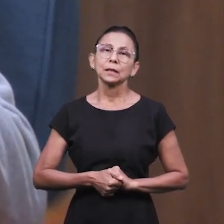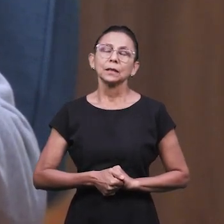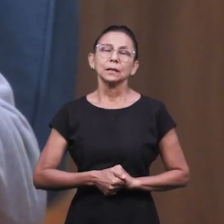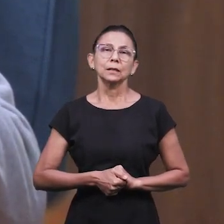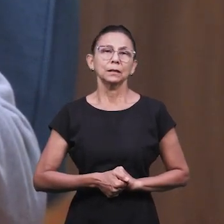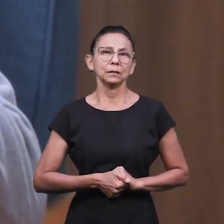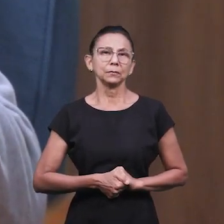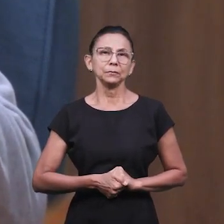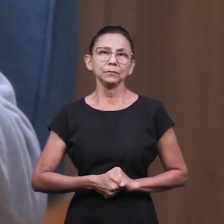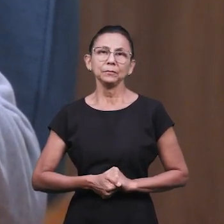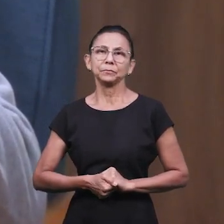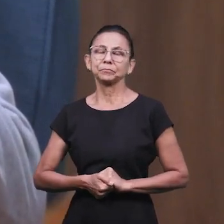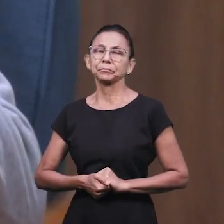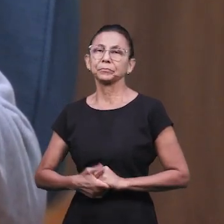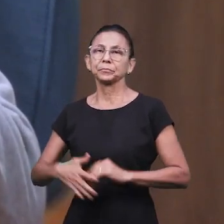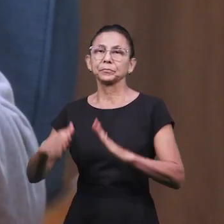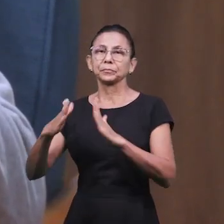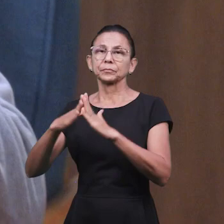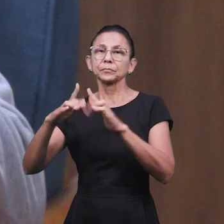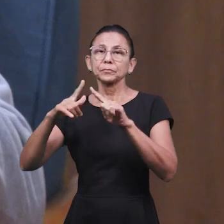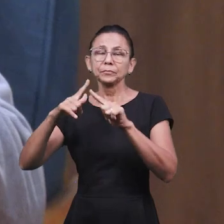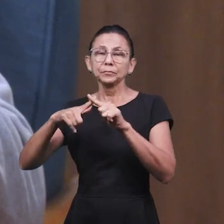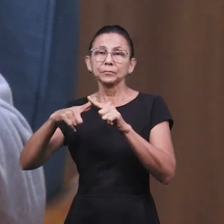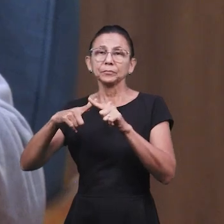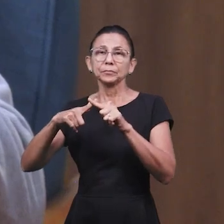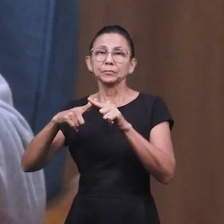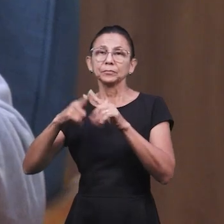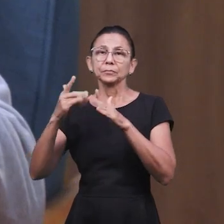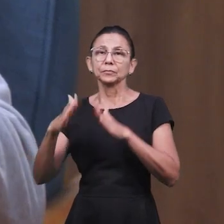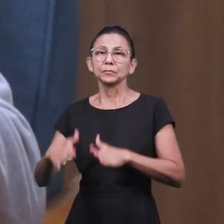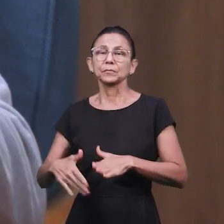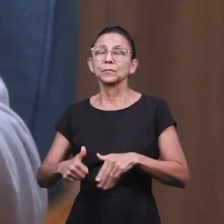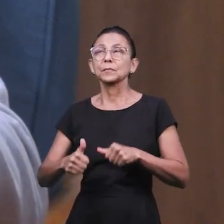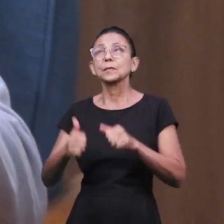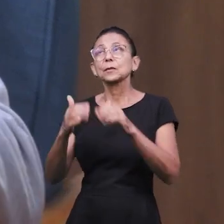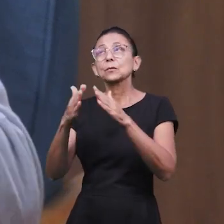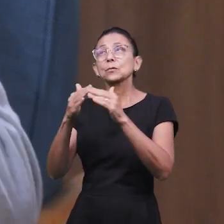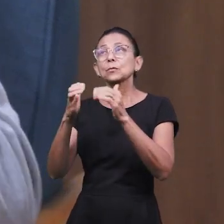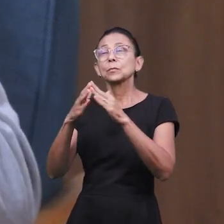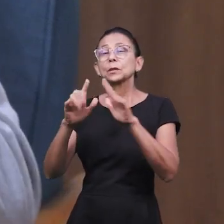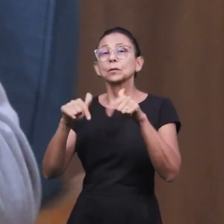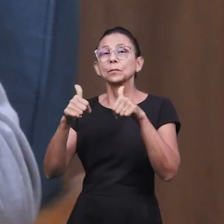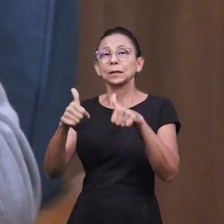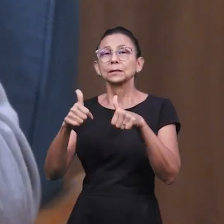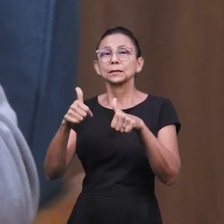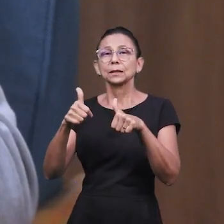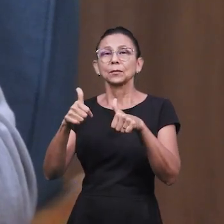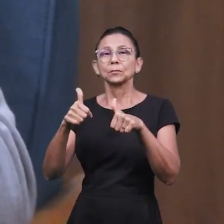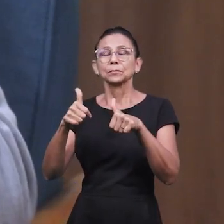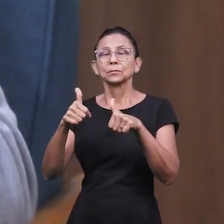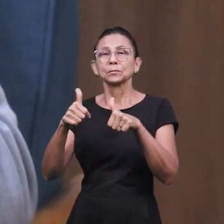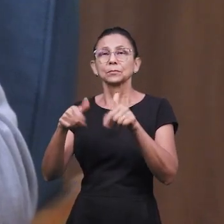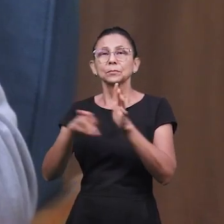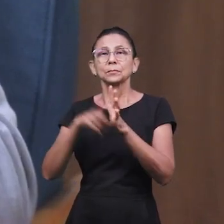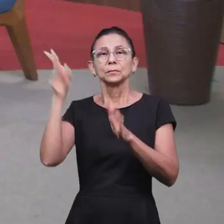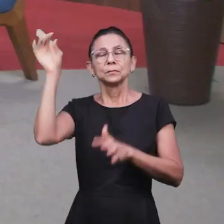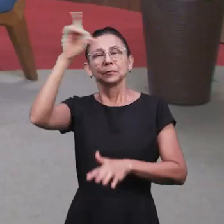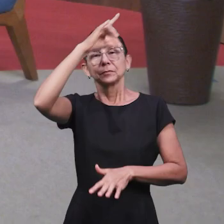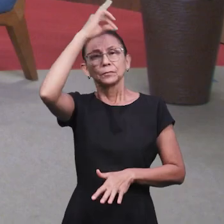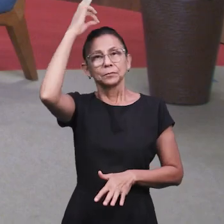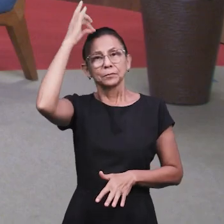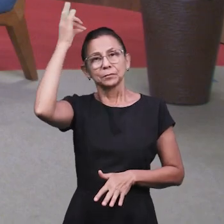Ela profeticamente suplicando pela ação e pela presença do Espírito Santo na vida dela. Glória a